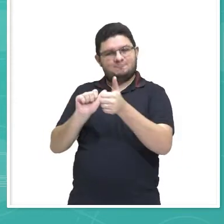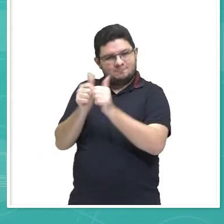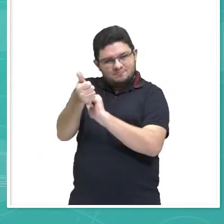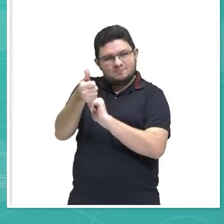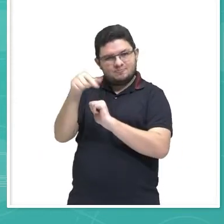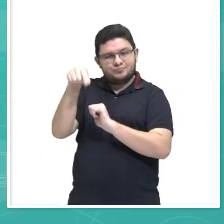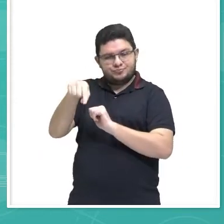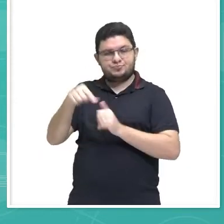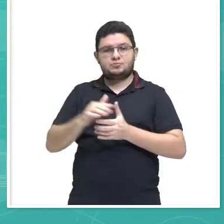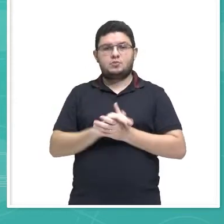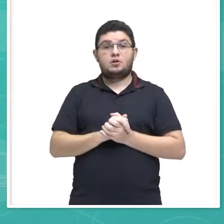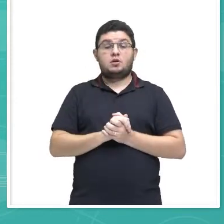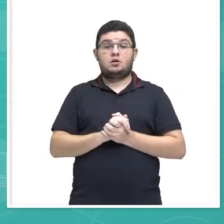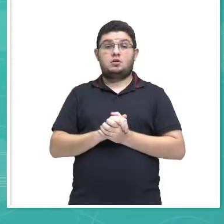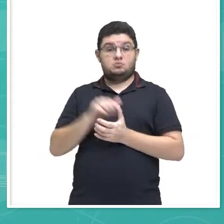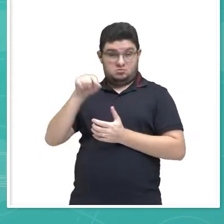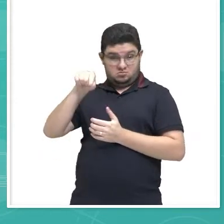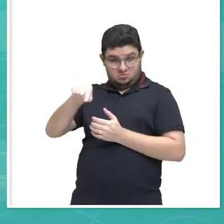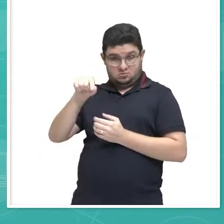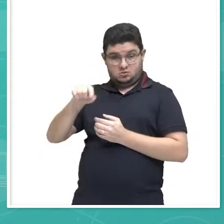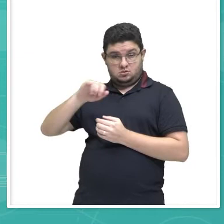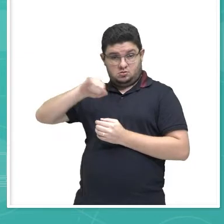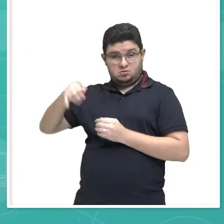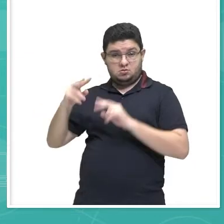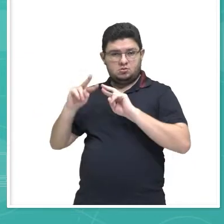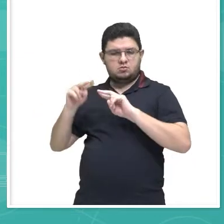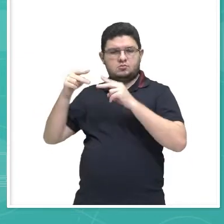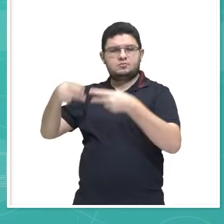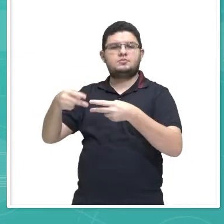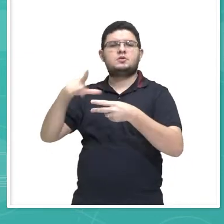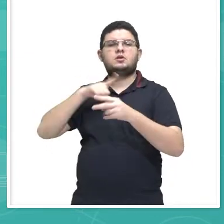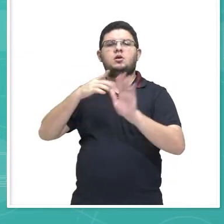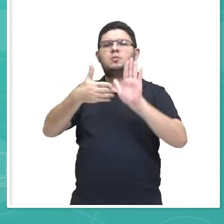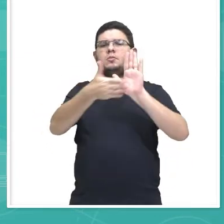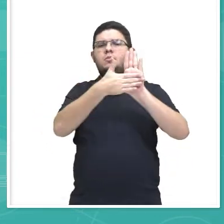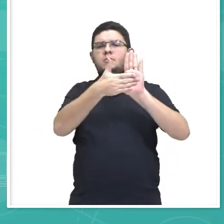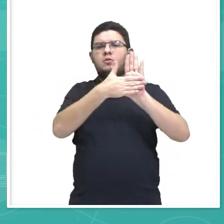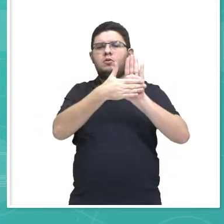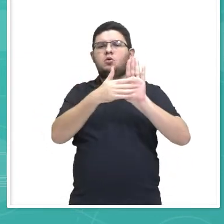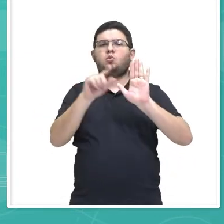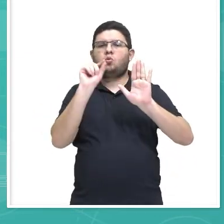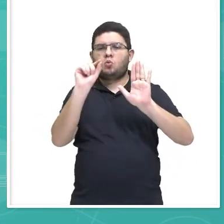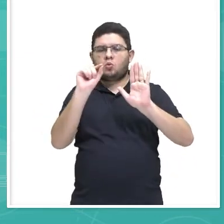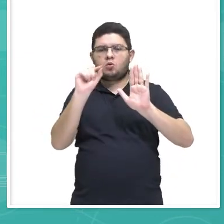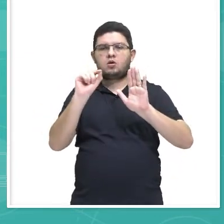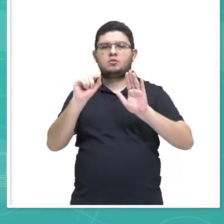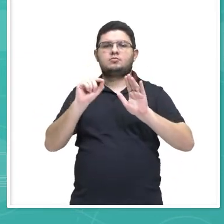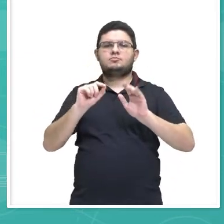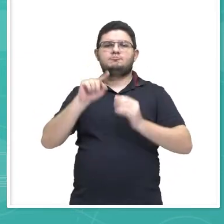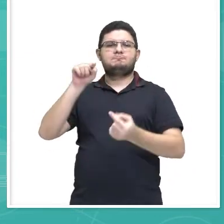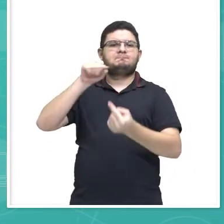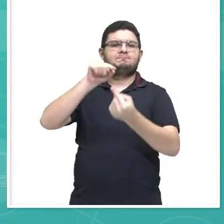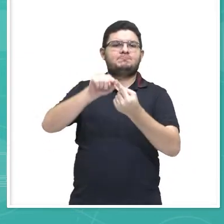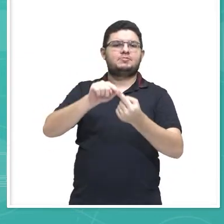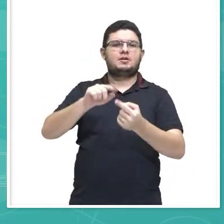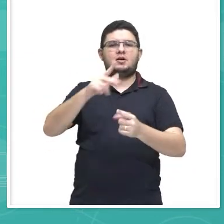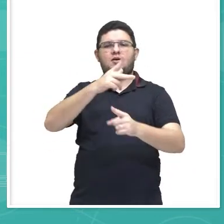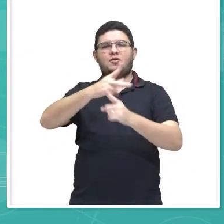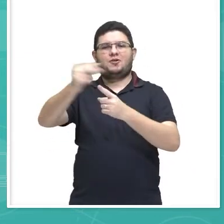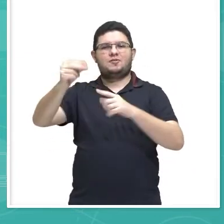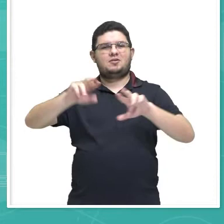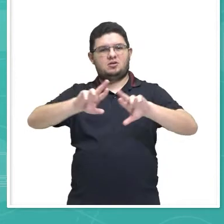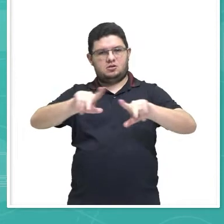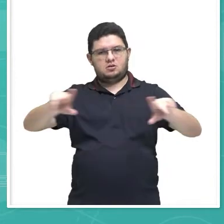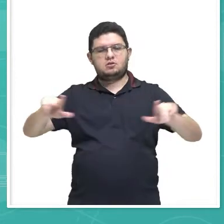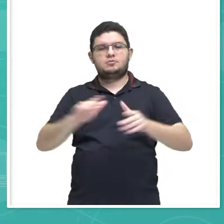aí, então, ele se propõe a obter medalhas, a obter títulos, tá bom? Então, como